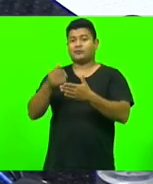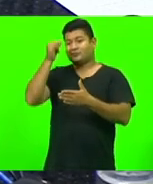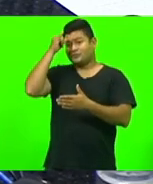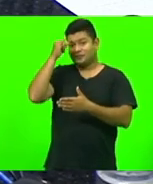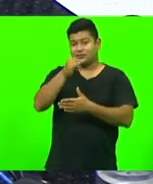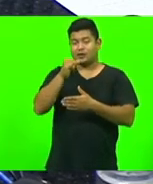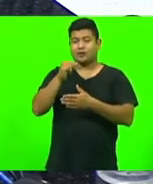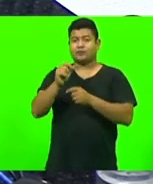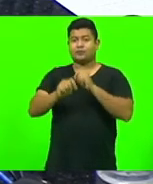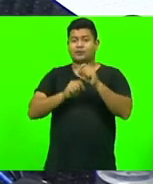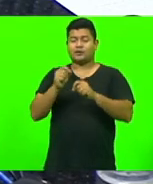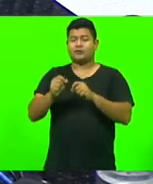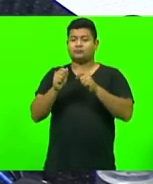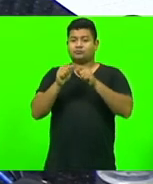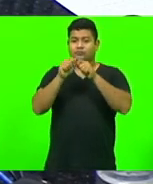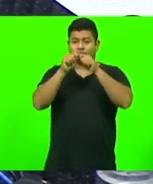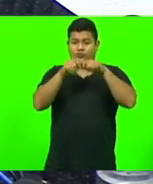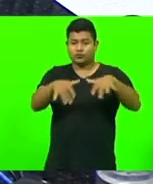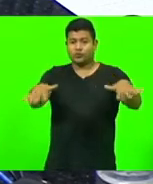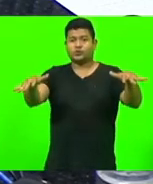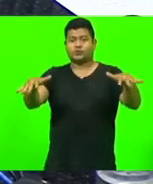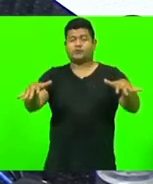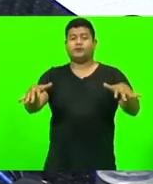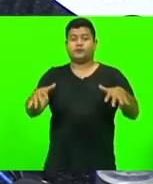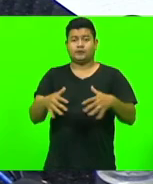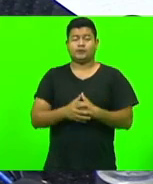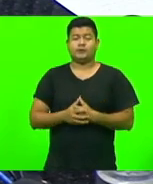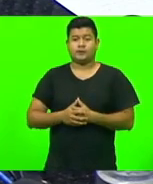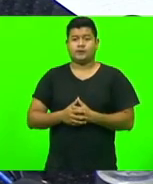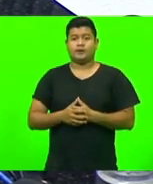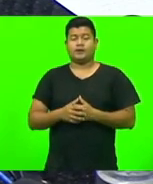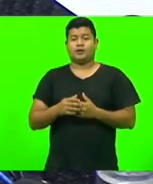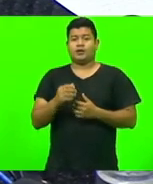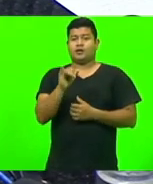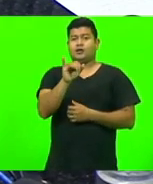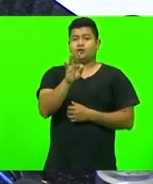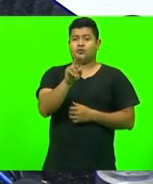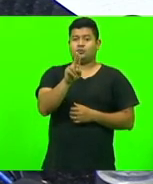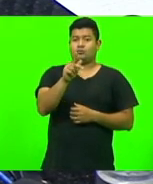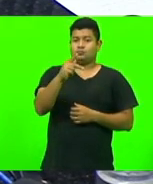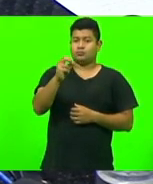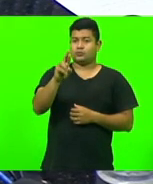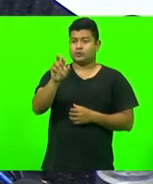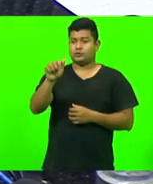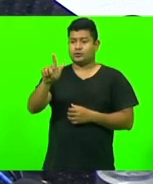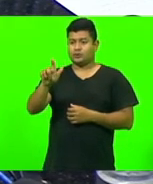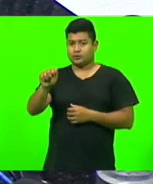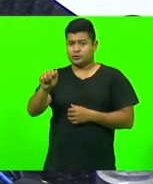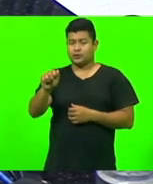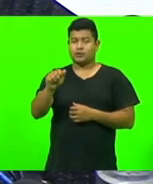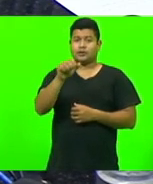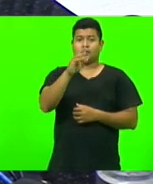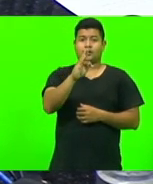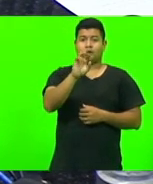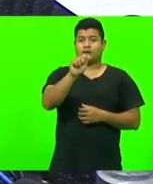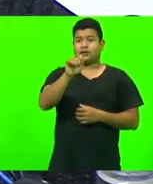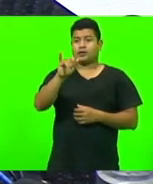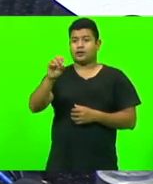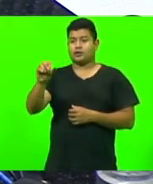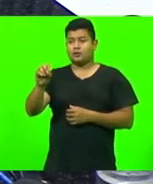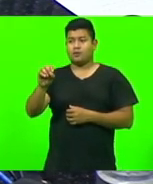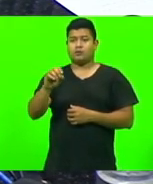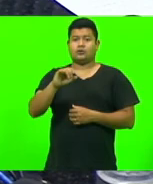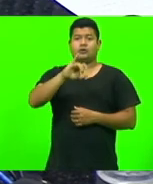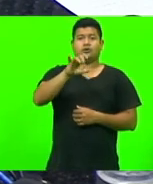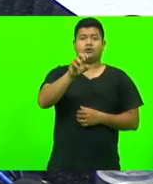Ituporanga, Taió e José Boatê, no qual eu recebo hoje aqui uma comitiva lá de José Boatê, a cidade